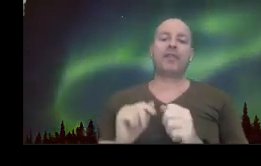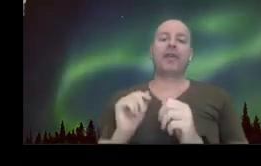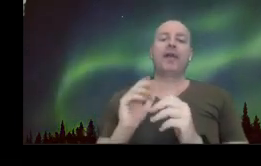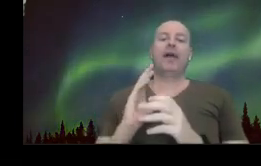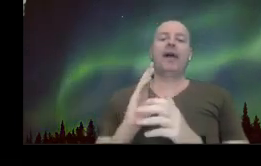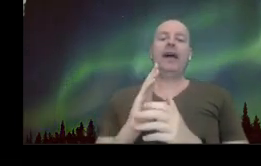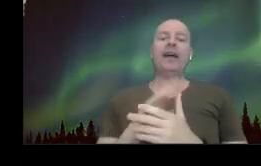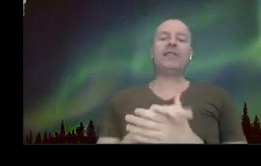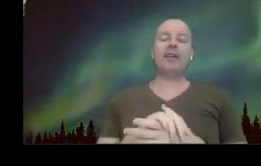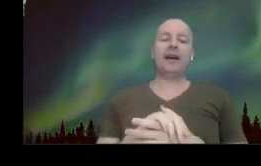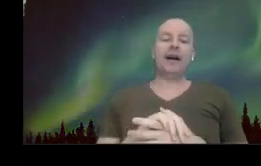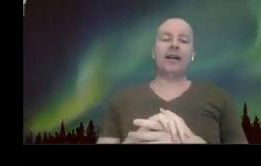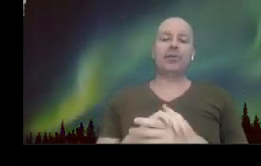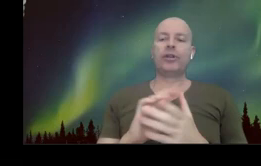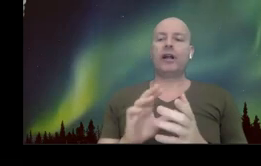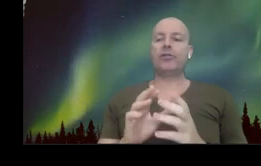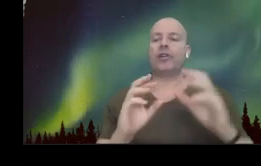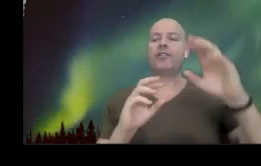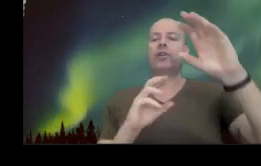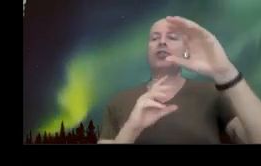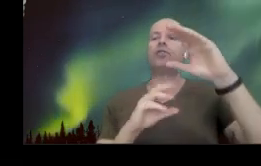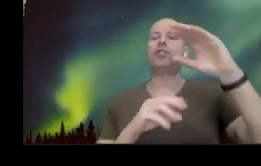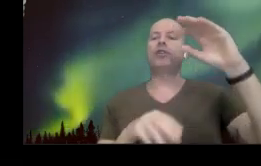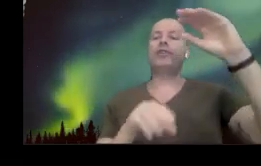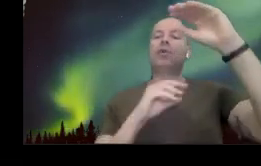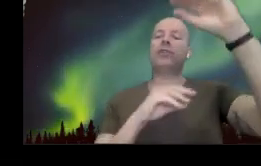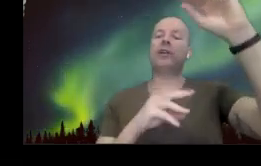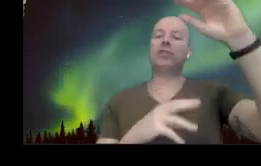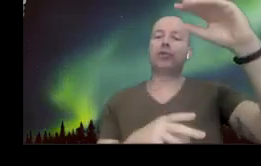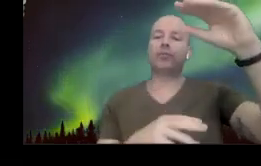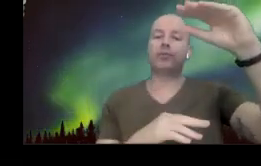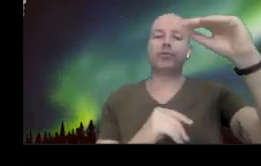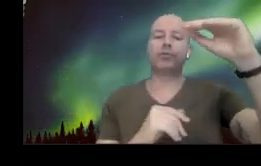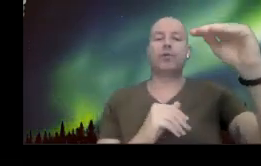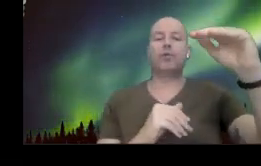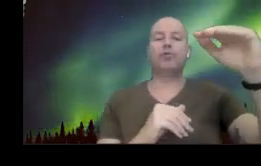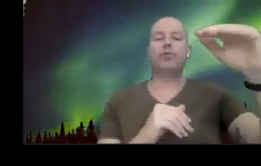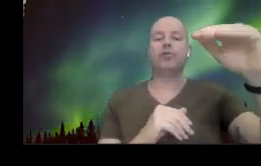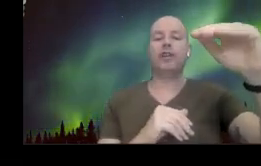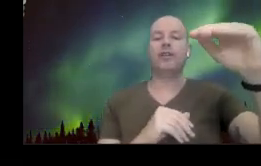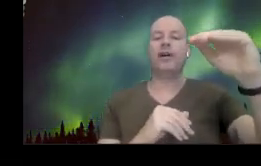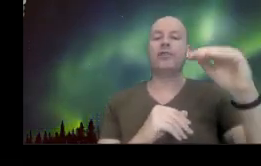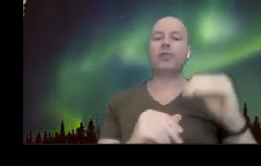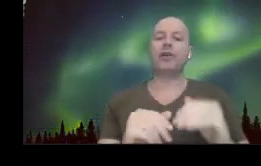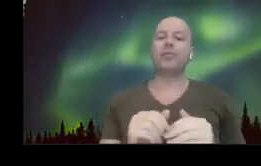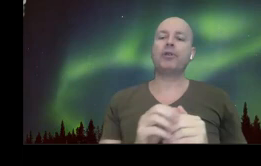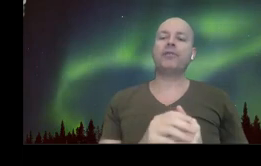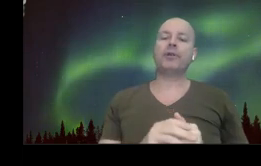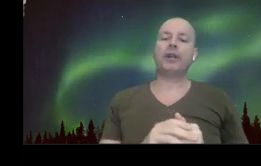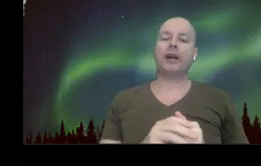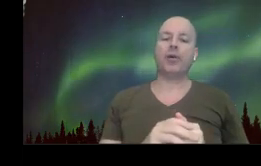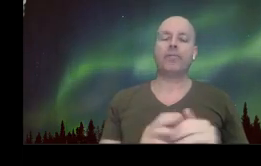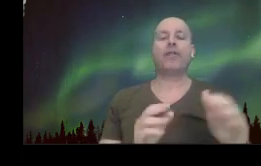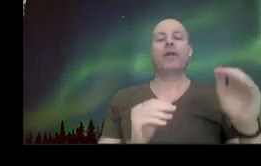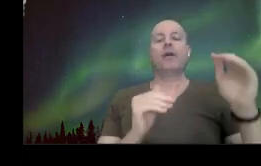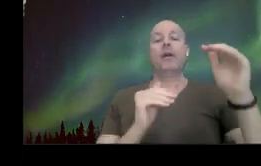entender. Essas unidades de conservação, elas são divididas em dois grandes grupos: uso sustentável e